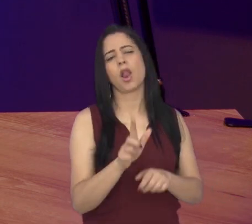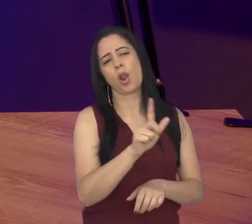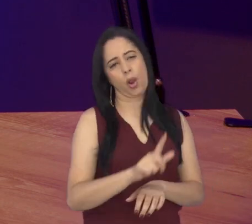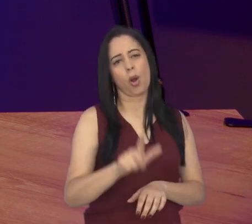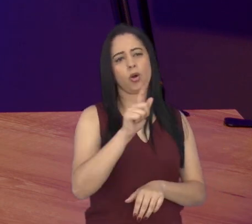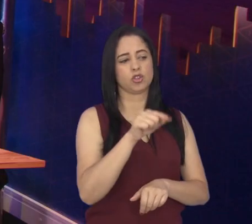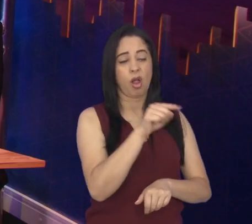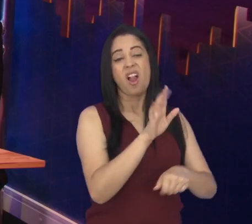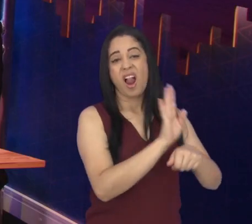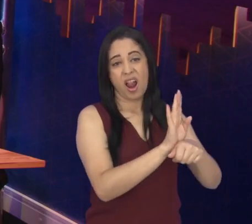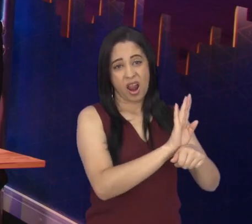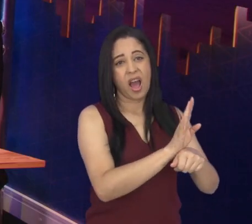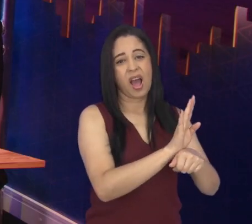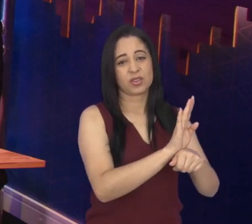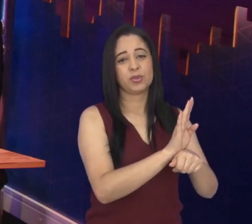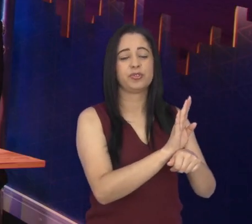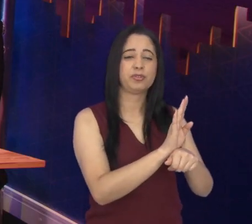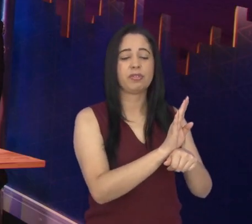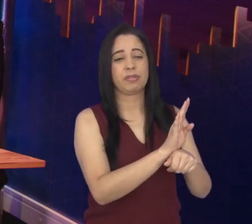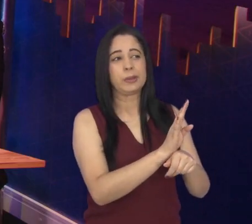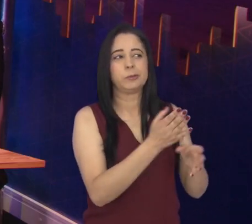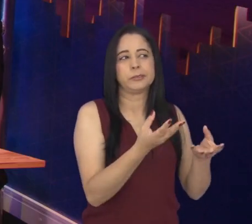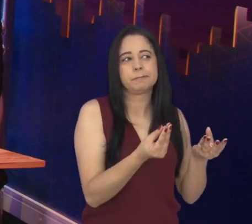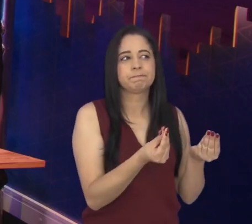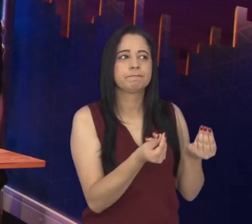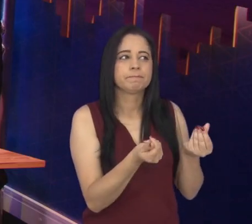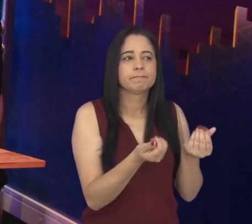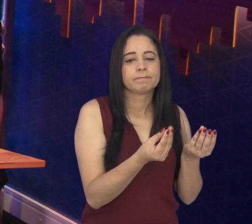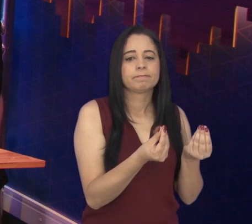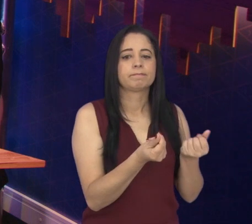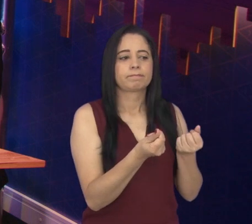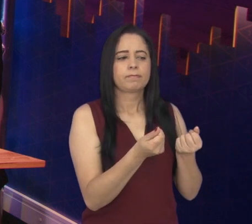ver as pessoas de uma forma